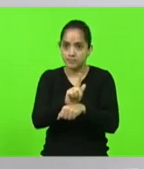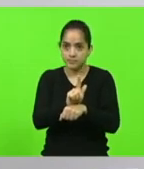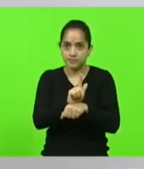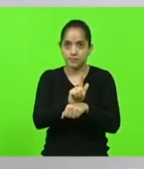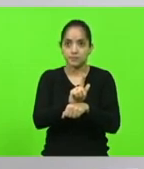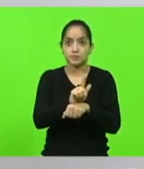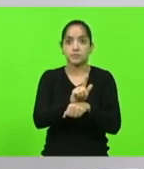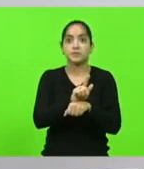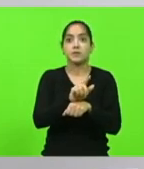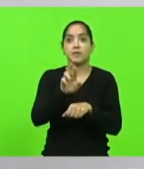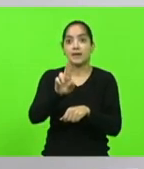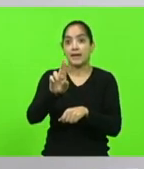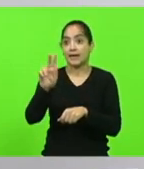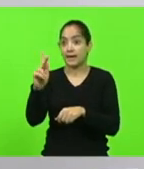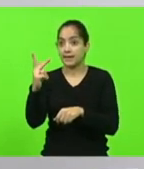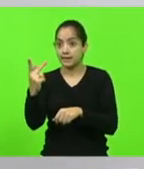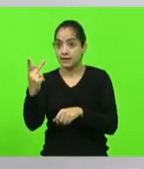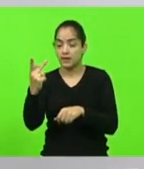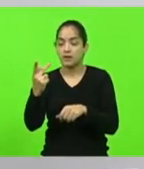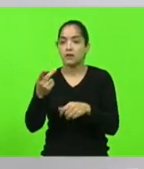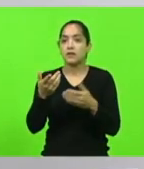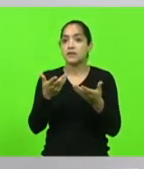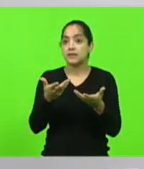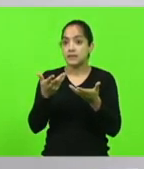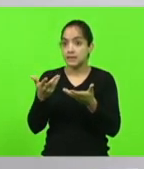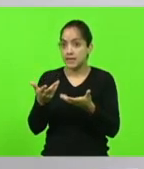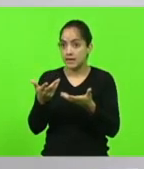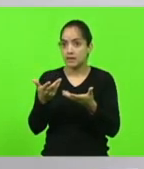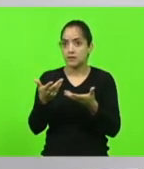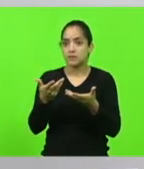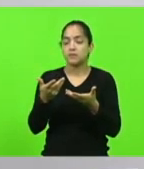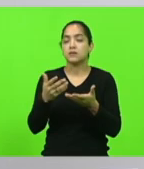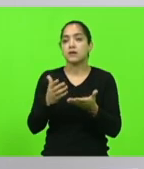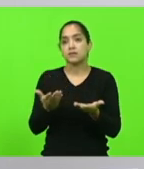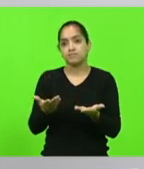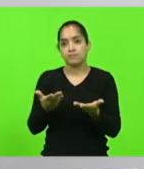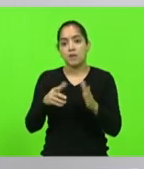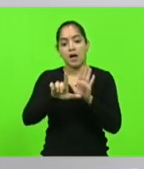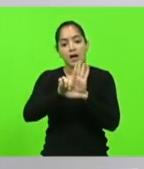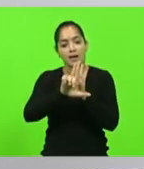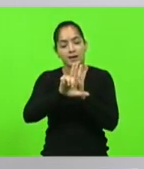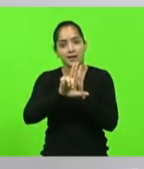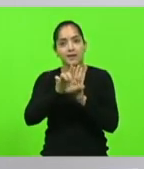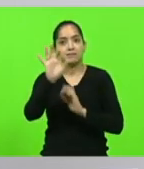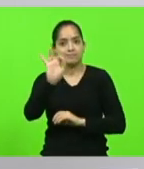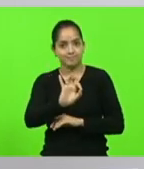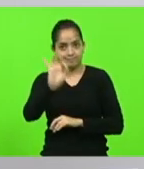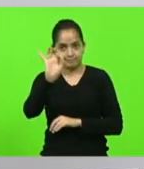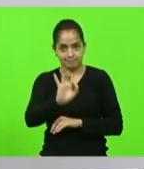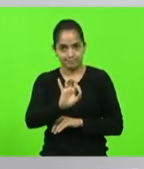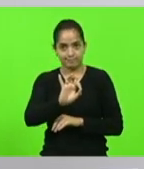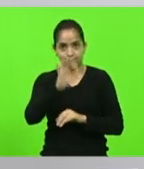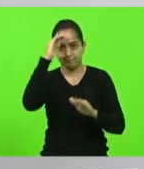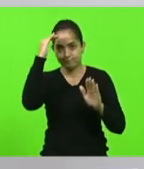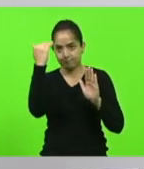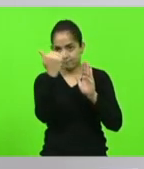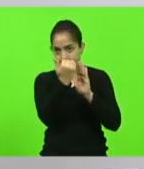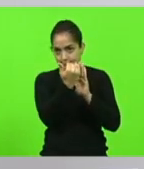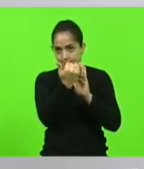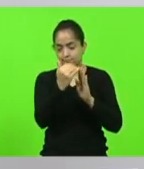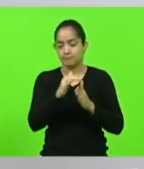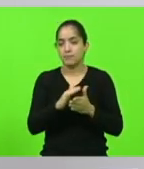recursos humanos que pretendam ou estão cumprindo a lei de cotas e